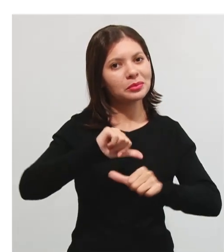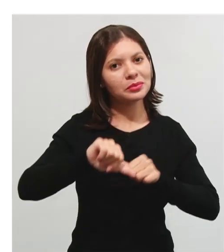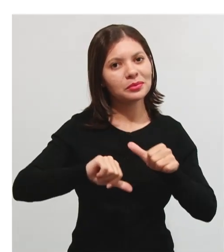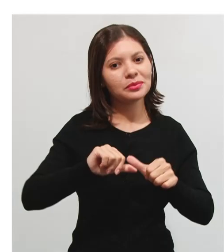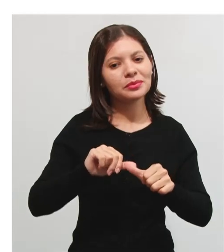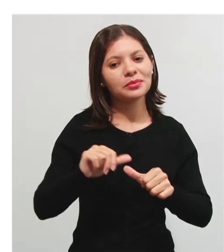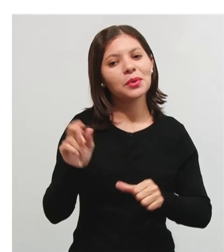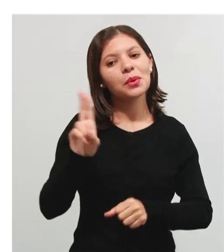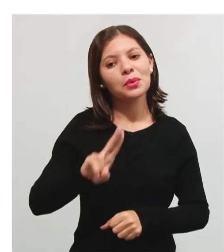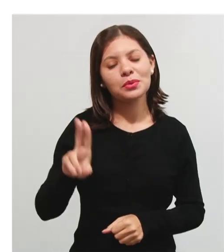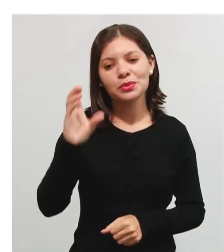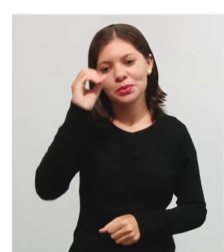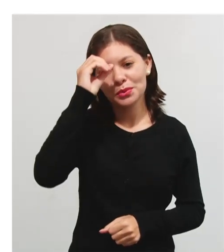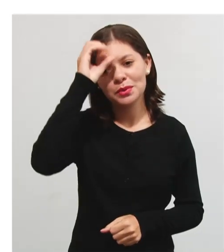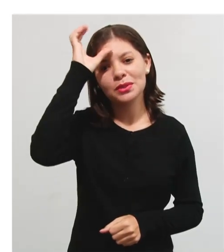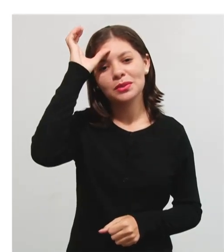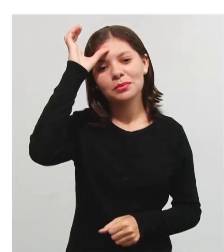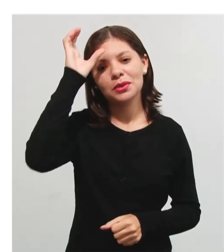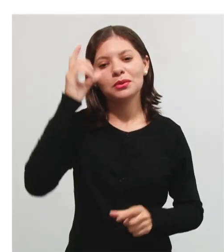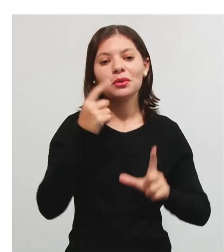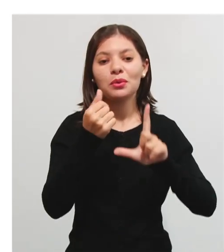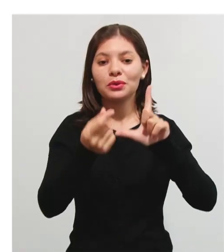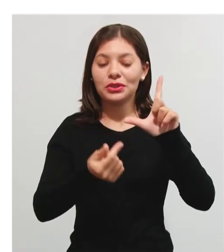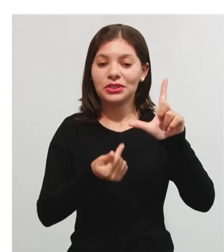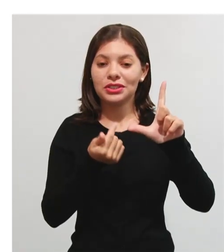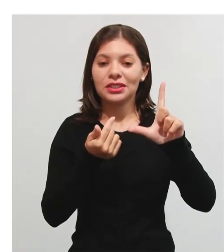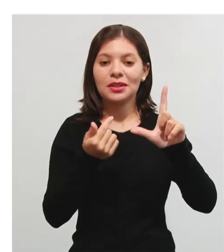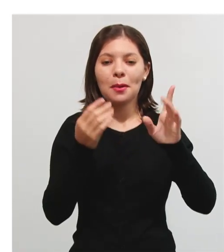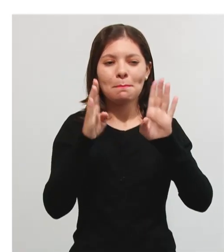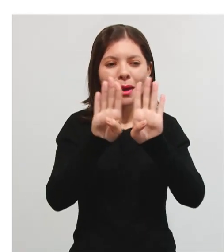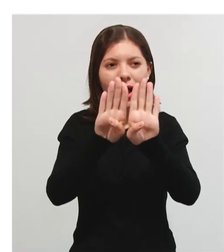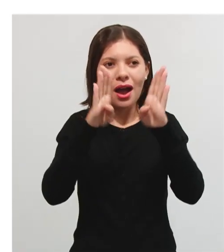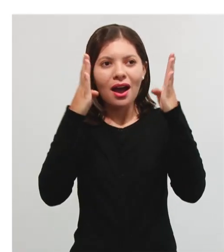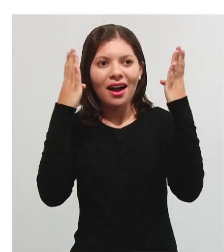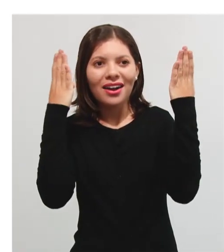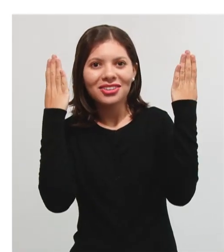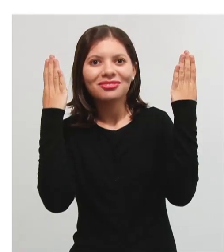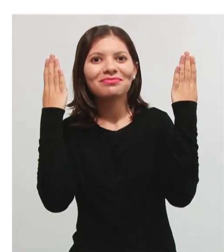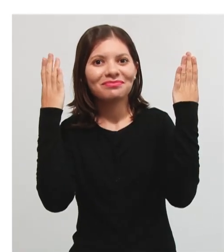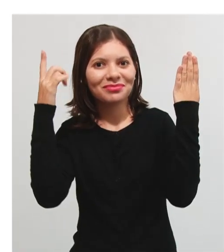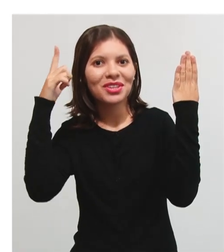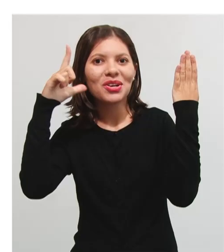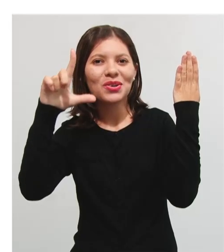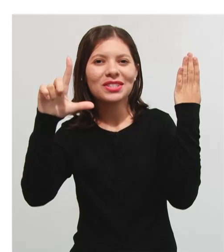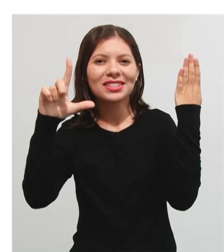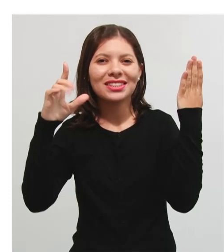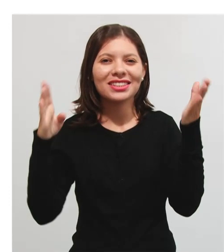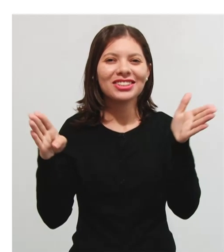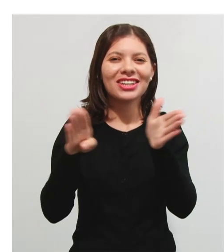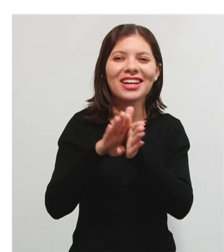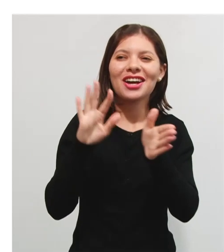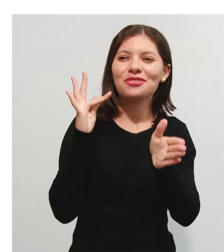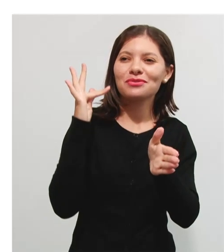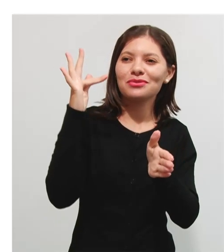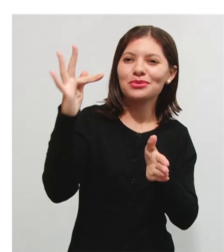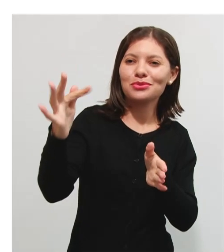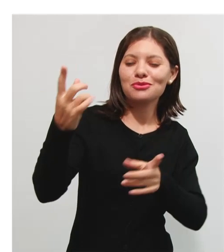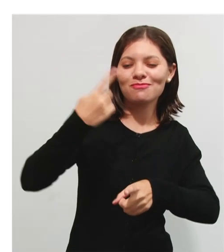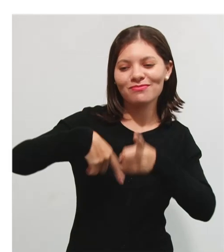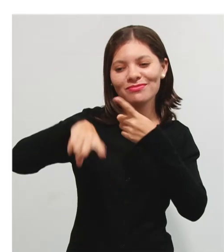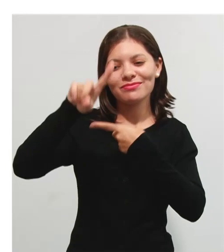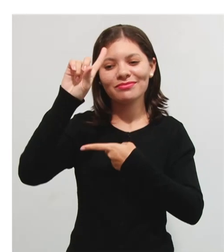o conhecimento adquirido em logística, estoque e produção para abrir portas, alcançar novos horizontes e conquistar um futuro repleto de